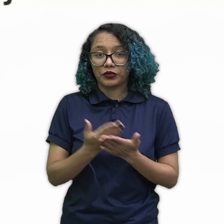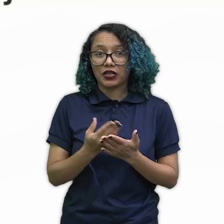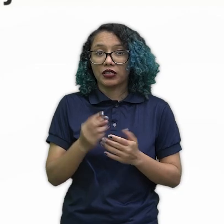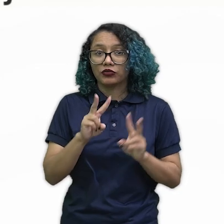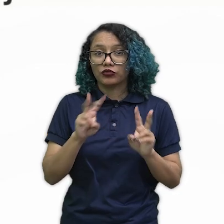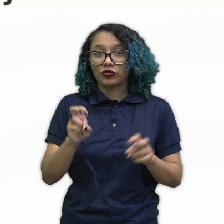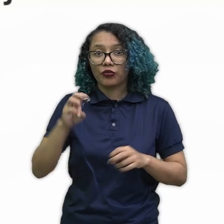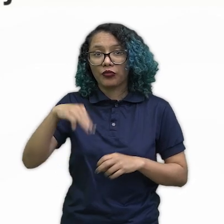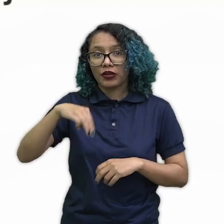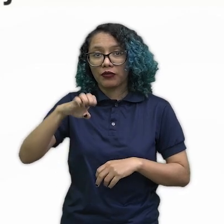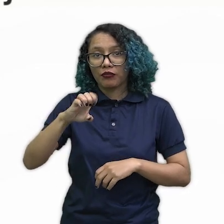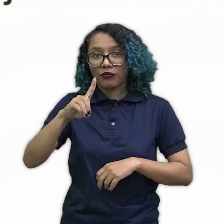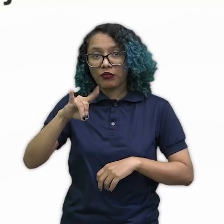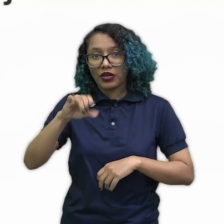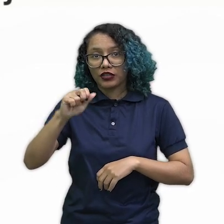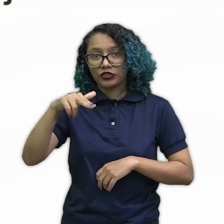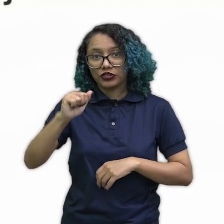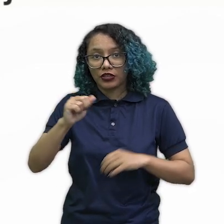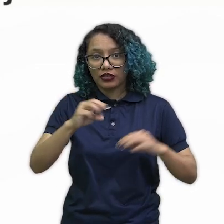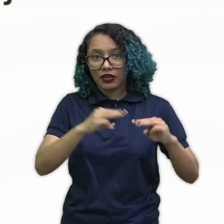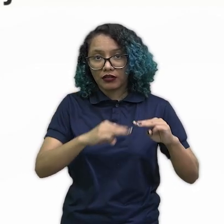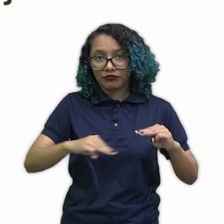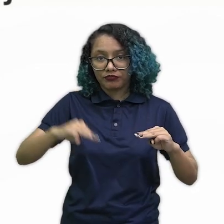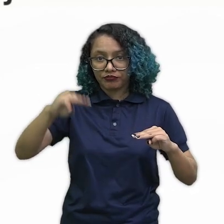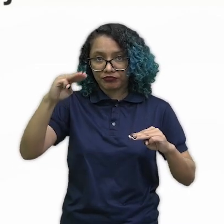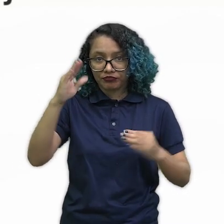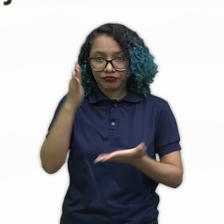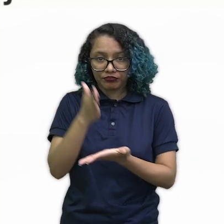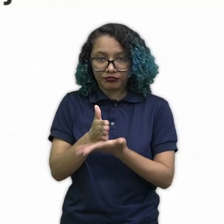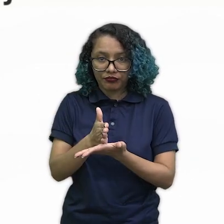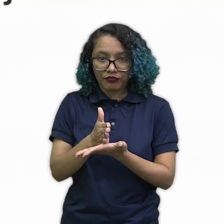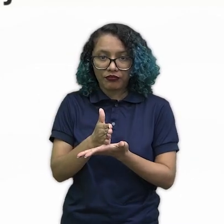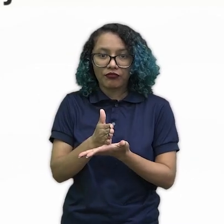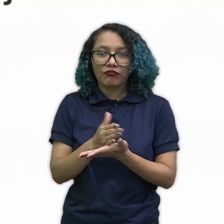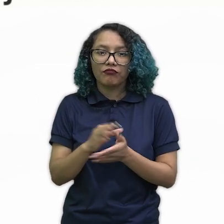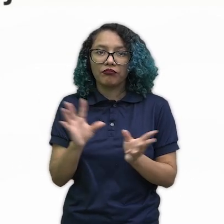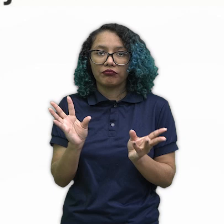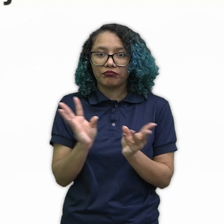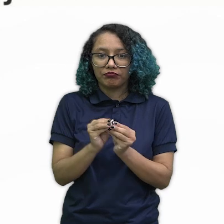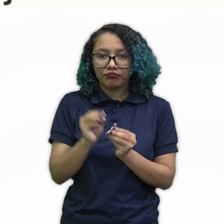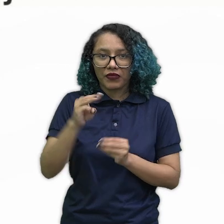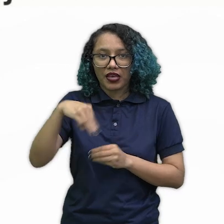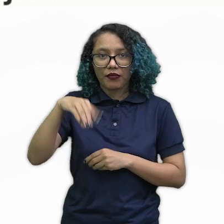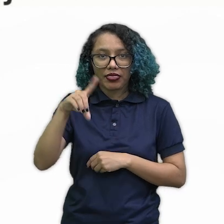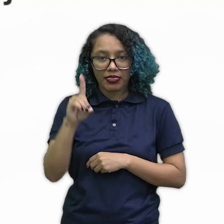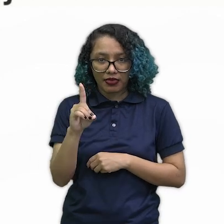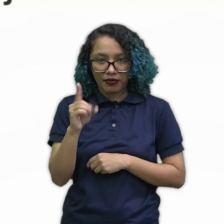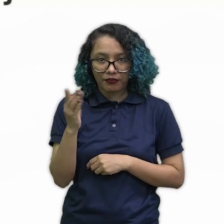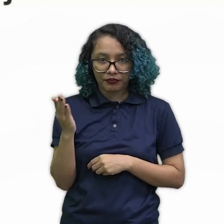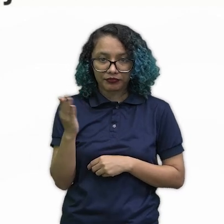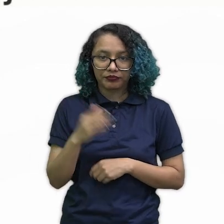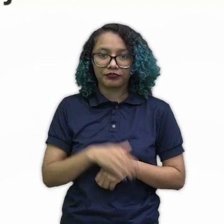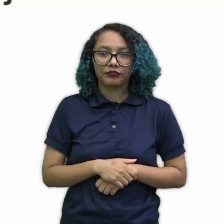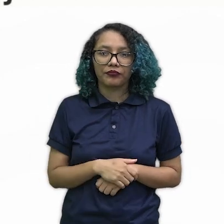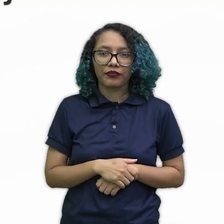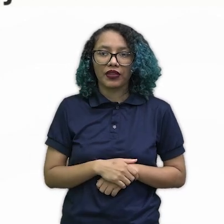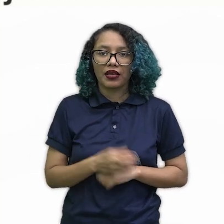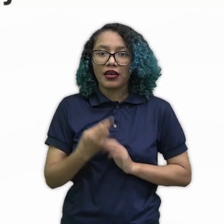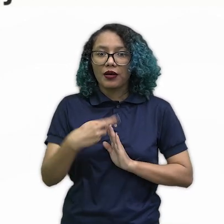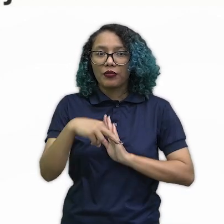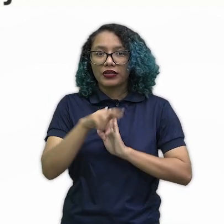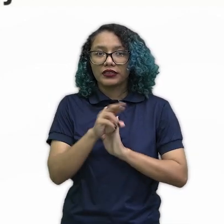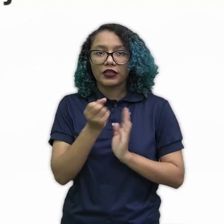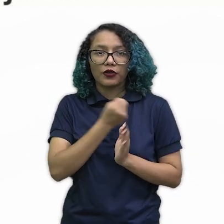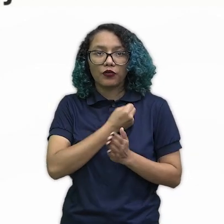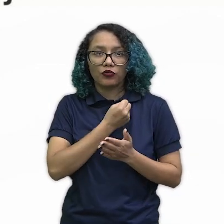a mediana. A mediana, cuja abreviatura eu vou chamar de MD, tá? Ela representa o